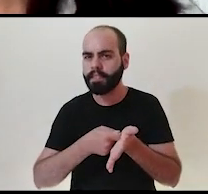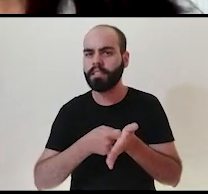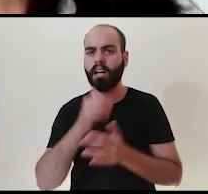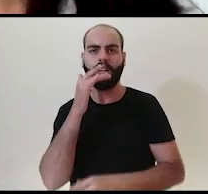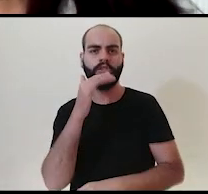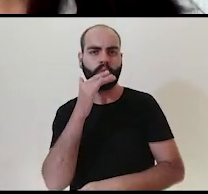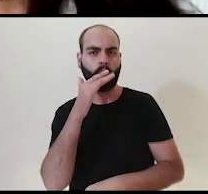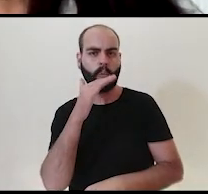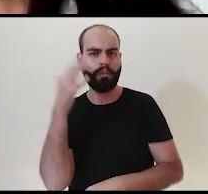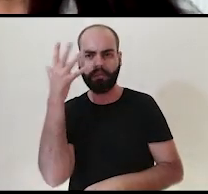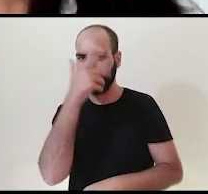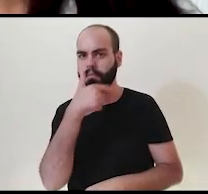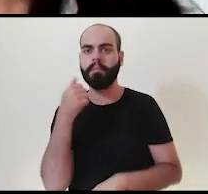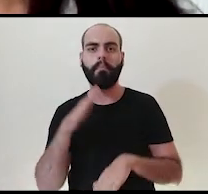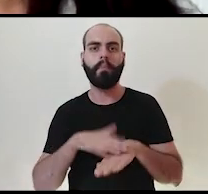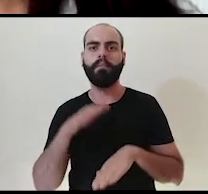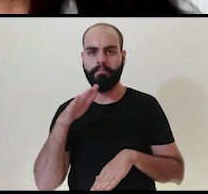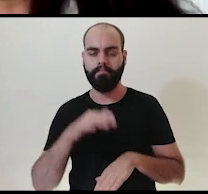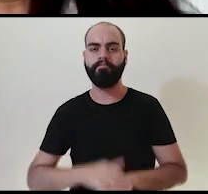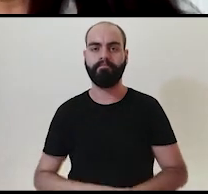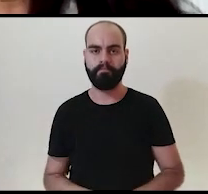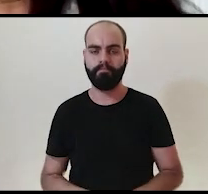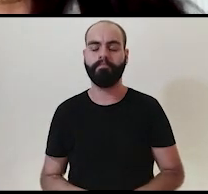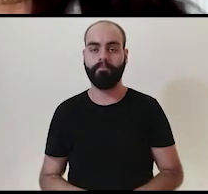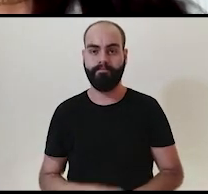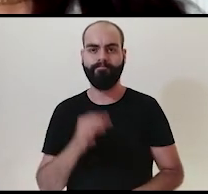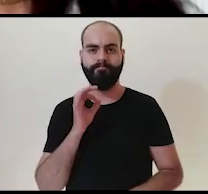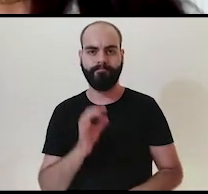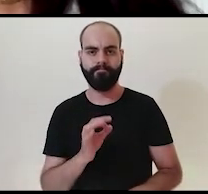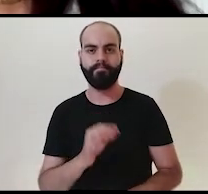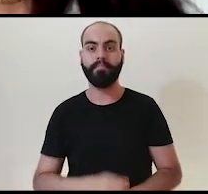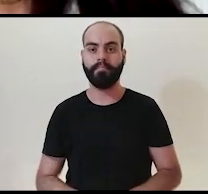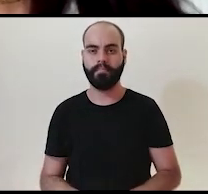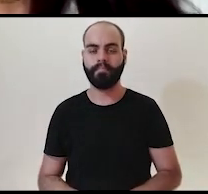né? Por causa dessa luz dourada. Com certeza,